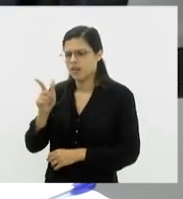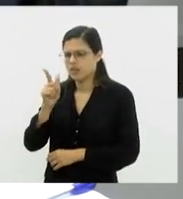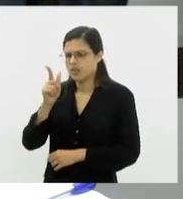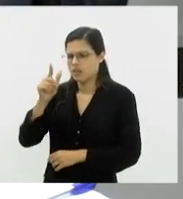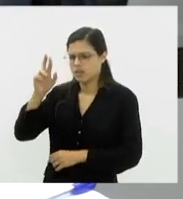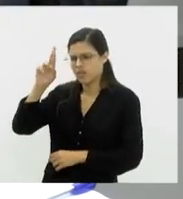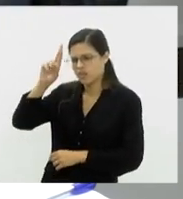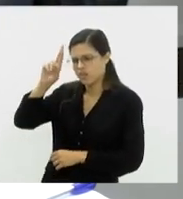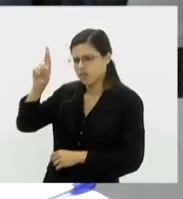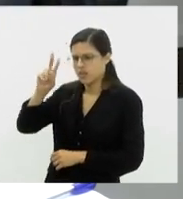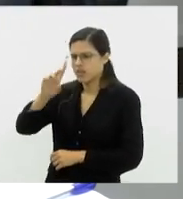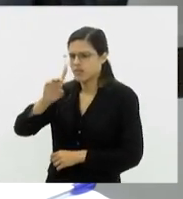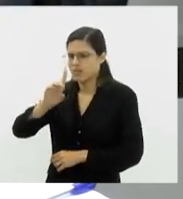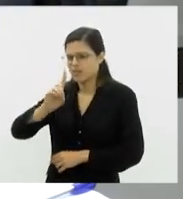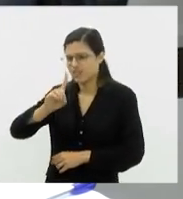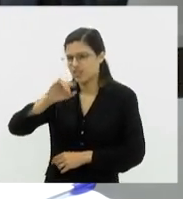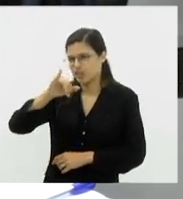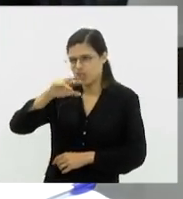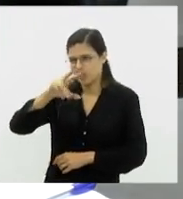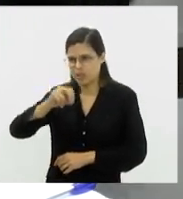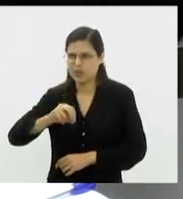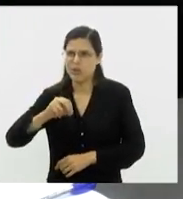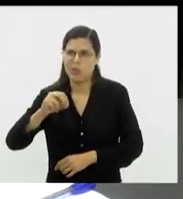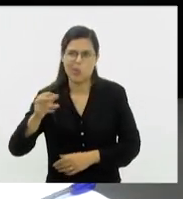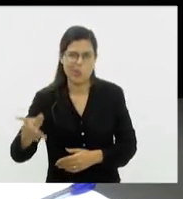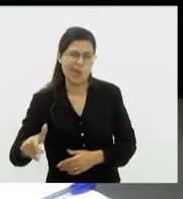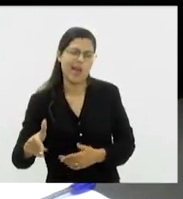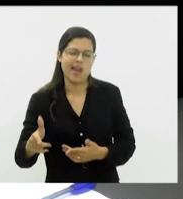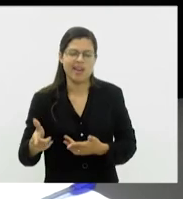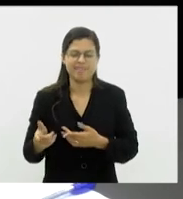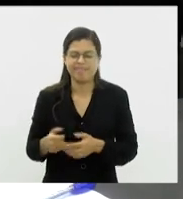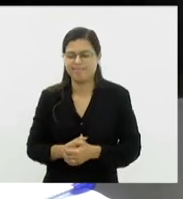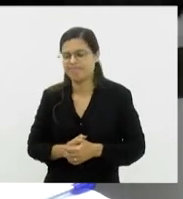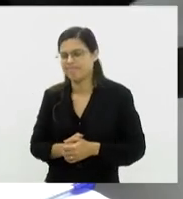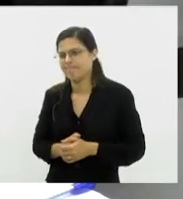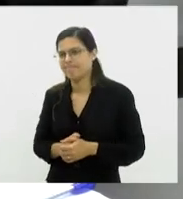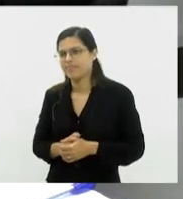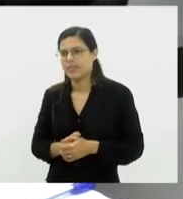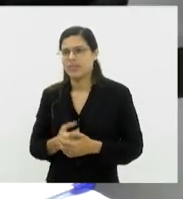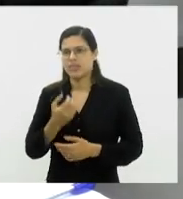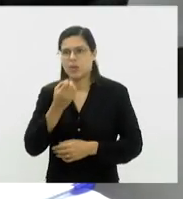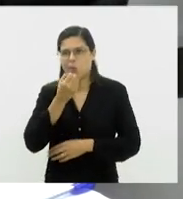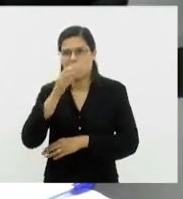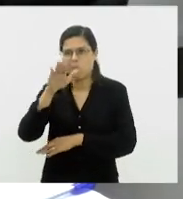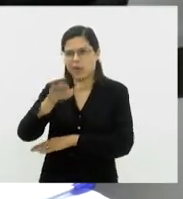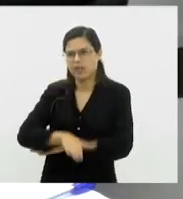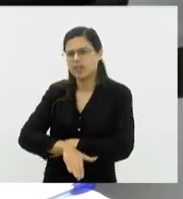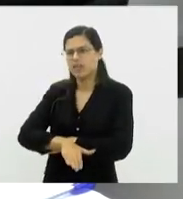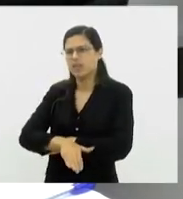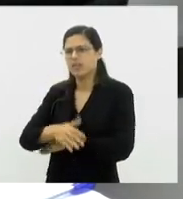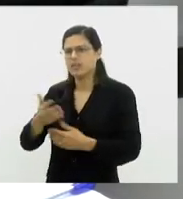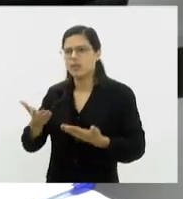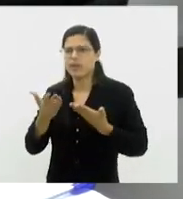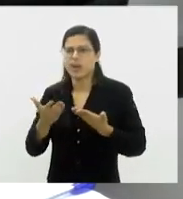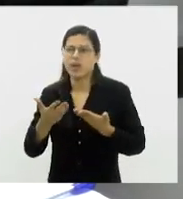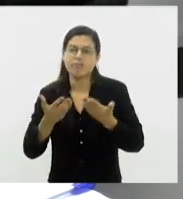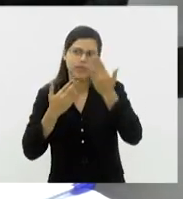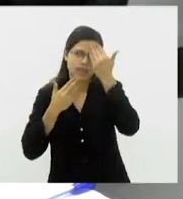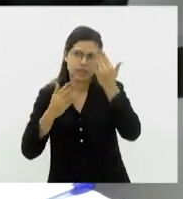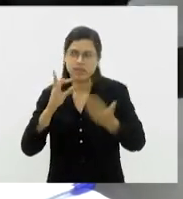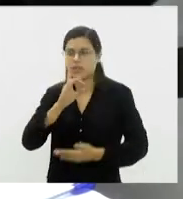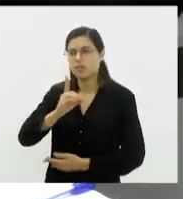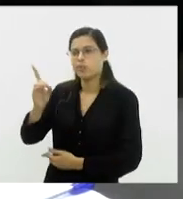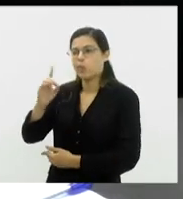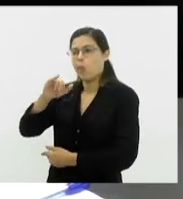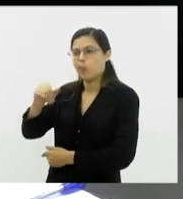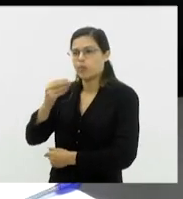pai agora que correr Marcelo de seu dia mes isso para lá esquece isso bem gente boa tarde eu quero primeiramente agradecer a Deus a oportunidade